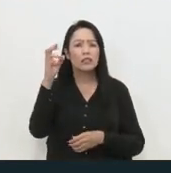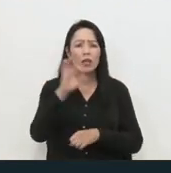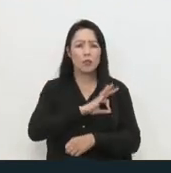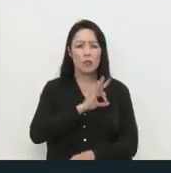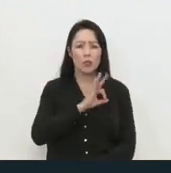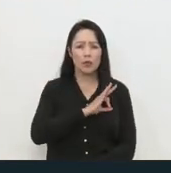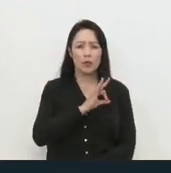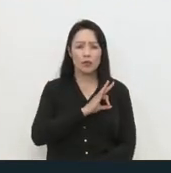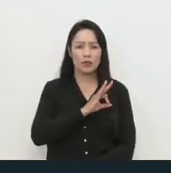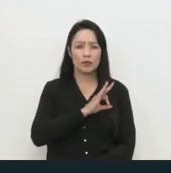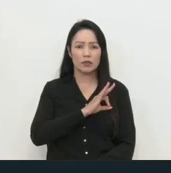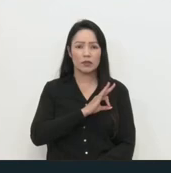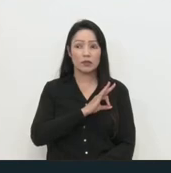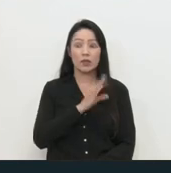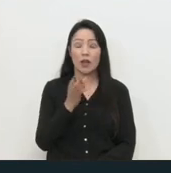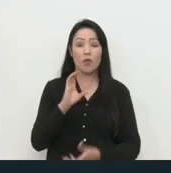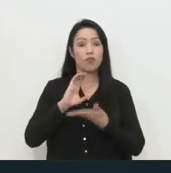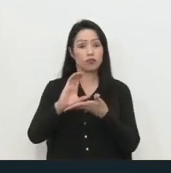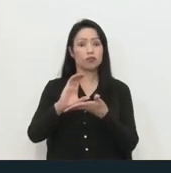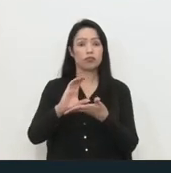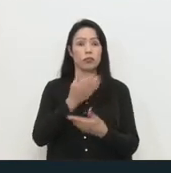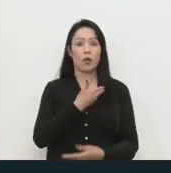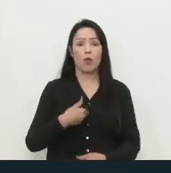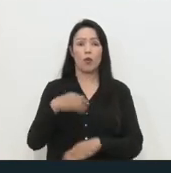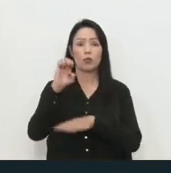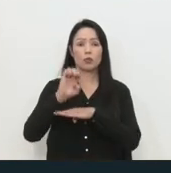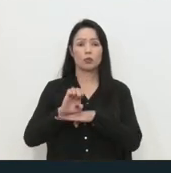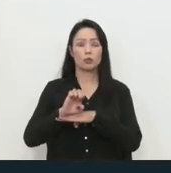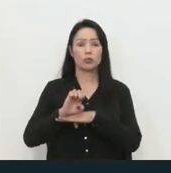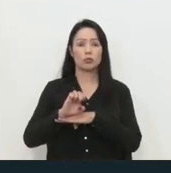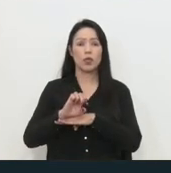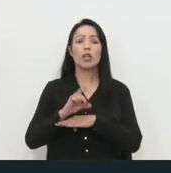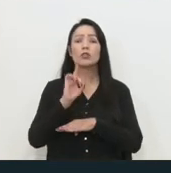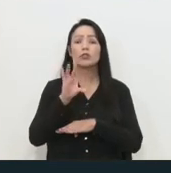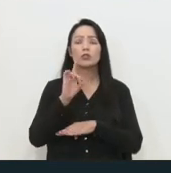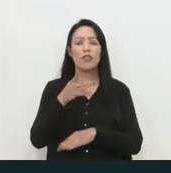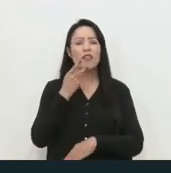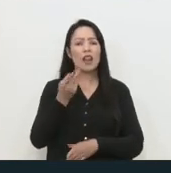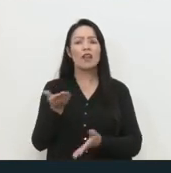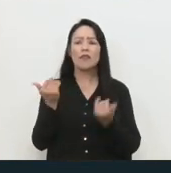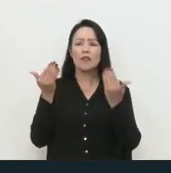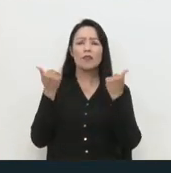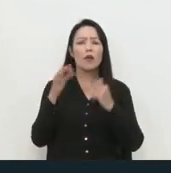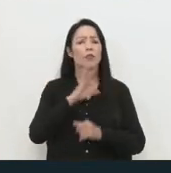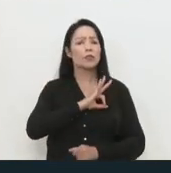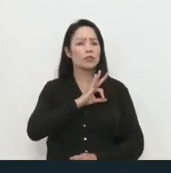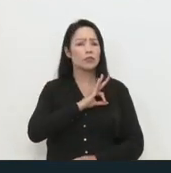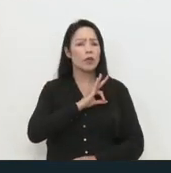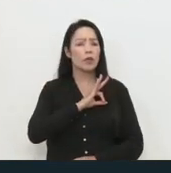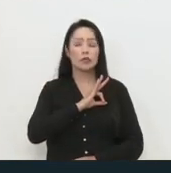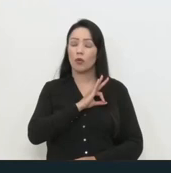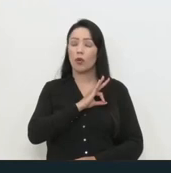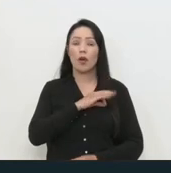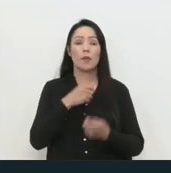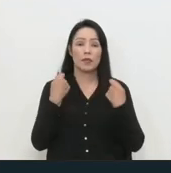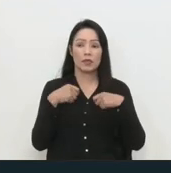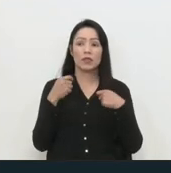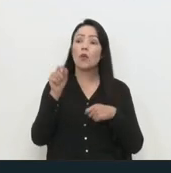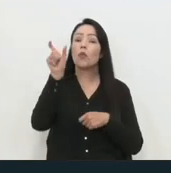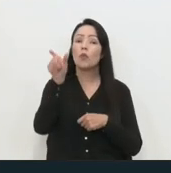por parte do Governo do Estado porque não é somente cobrar o policial nós temos que encontrar quem por